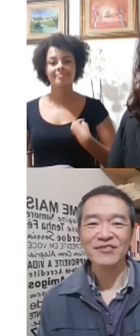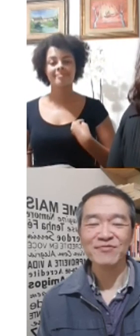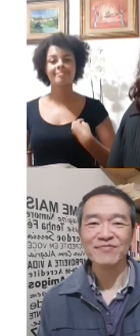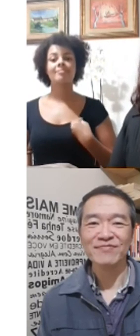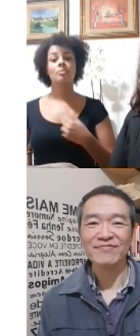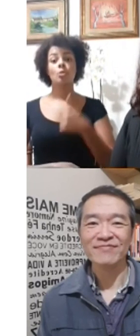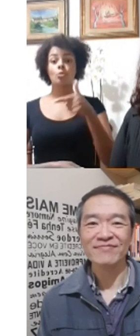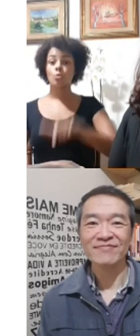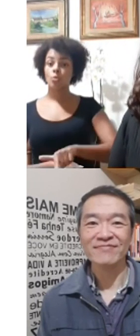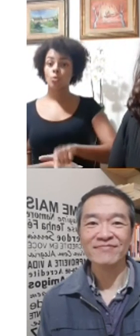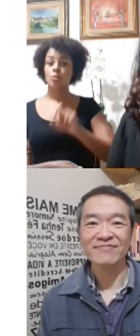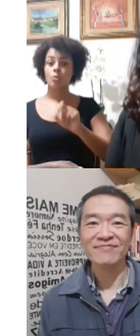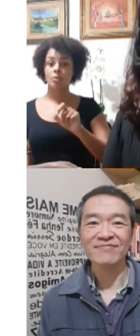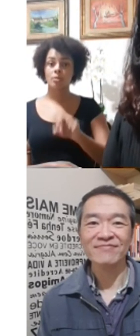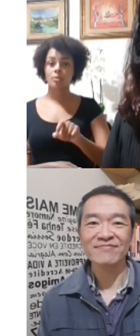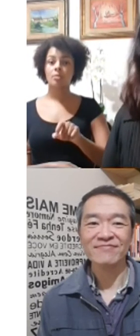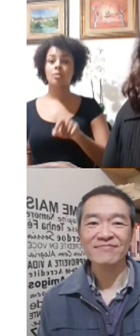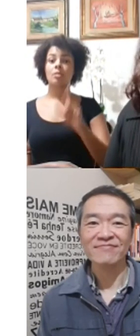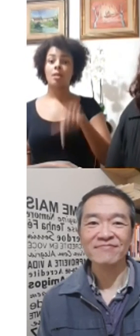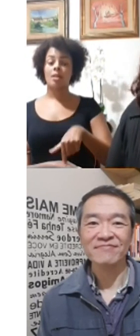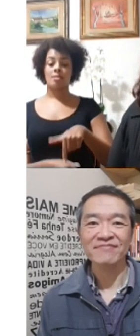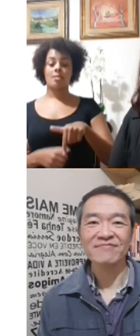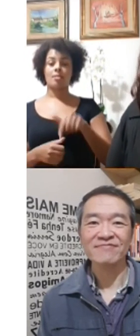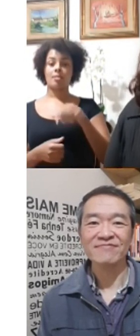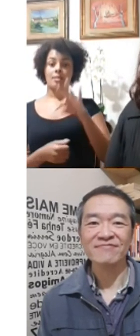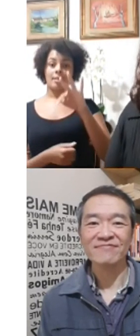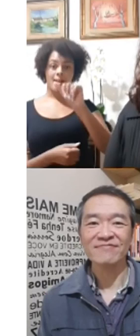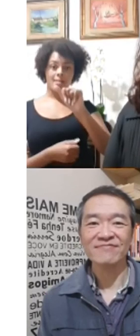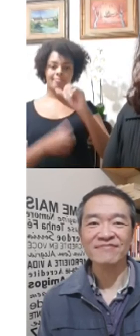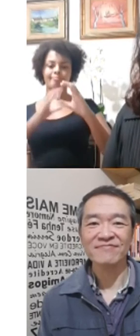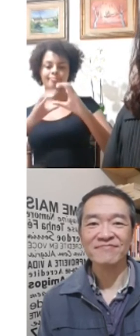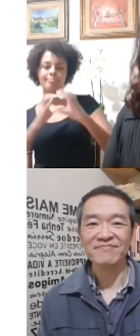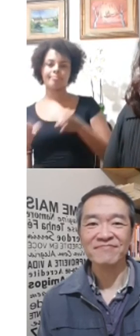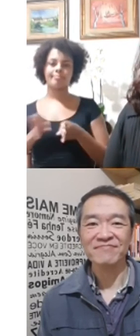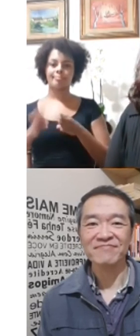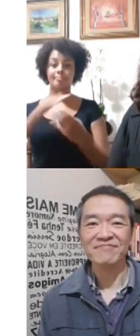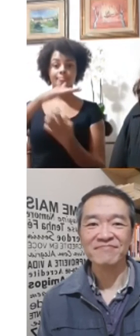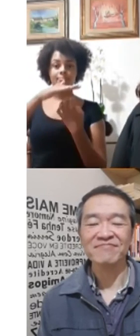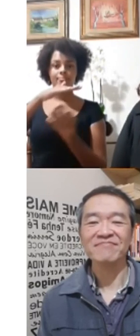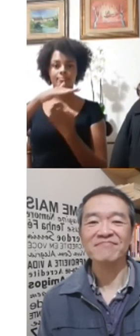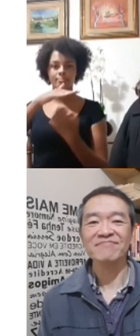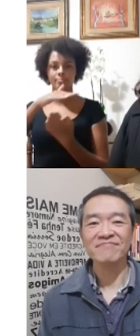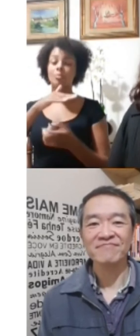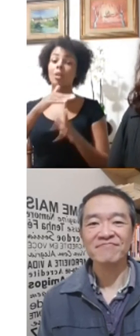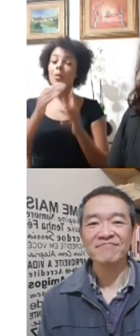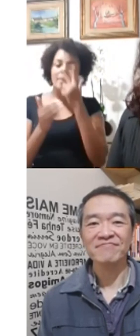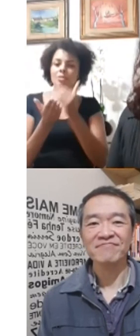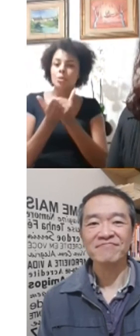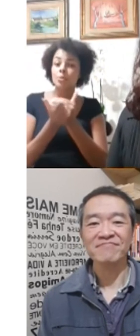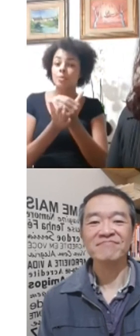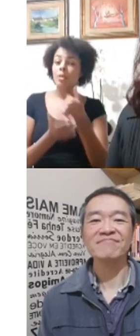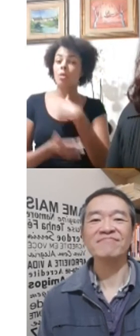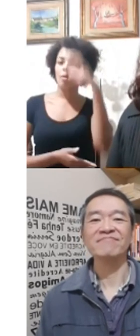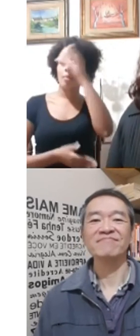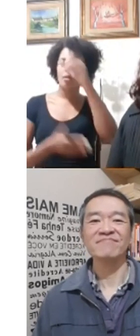Quero reforçar aqui com vocês que a gente está fazendo isso, um trabalho da TA, Comunicação e Acessibilidade. A gente está amadurecendo, vou aprender a